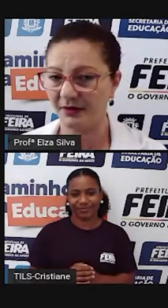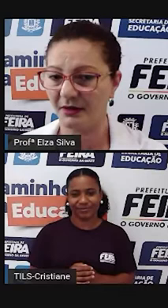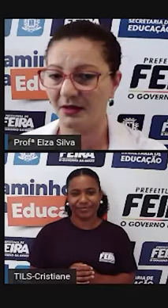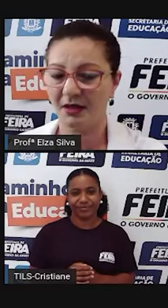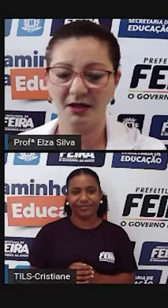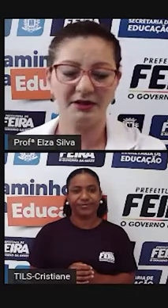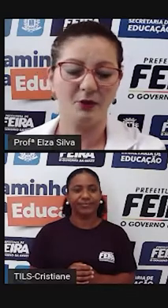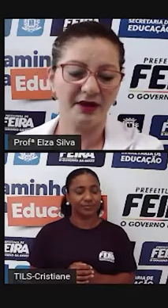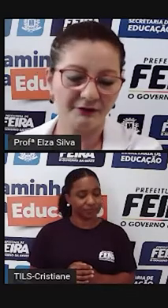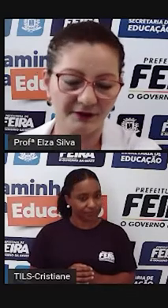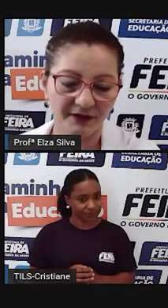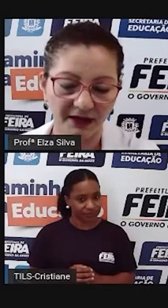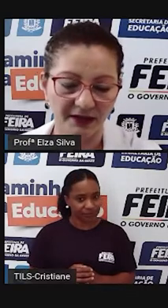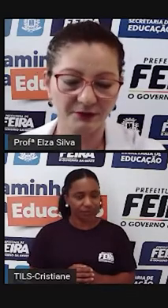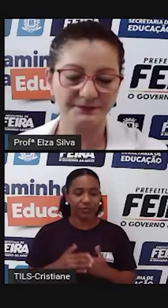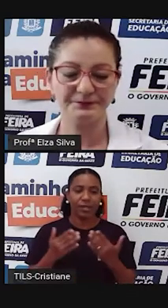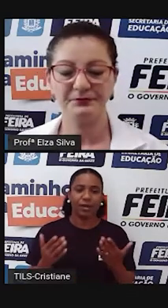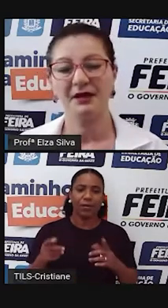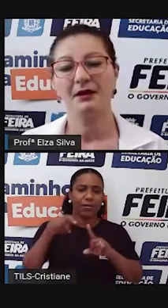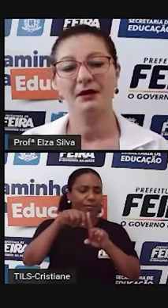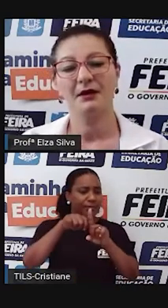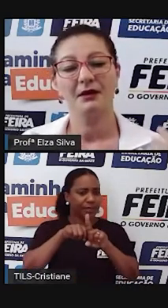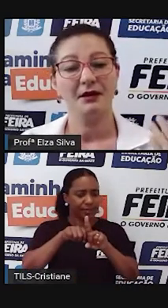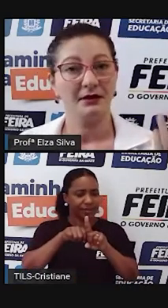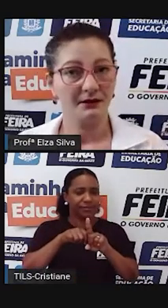Month. Então, em fevereiro,